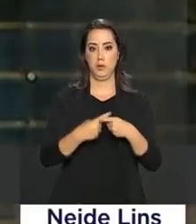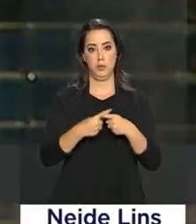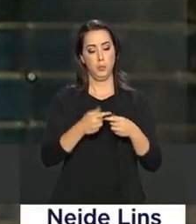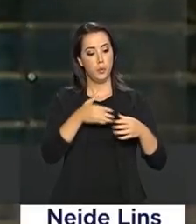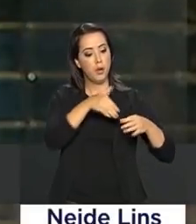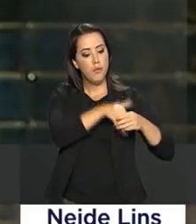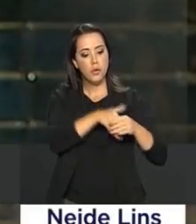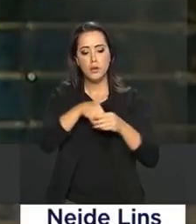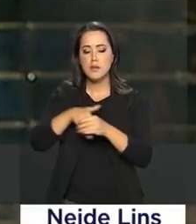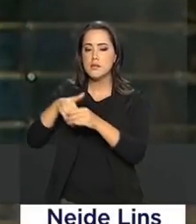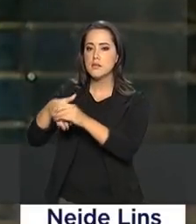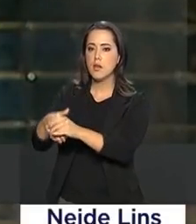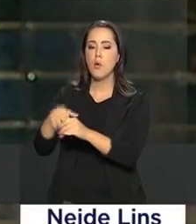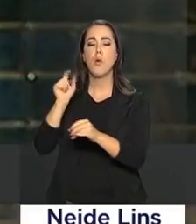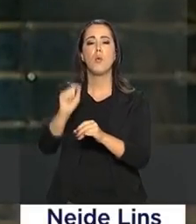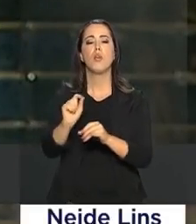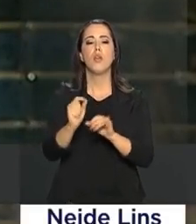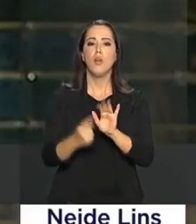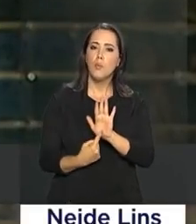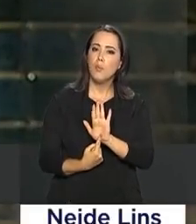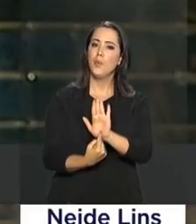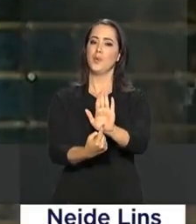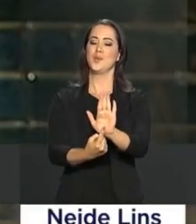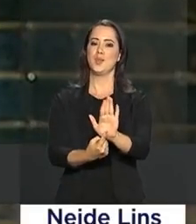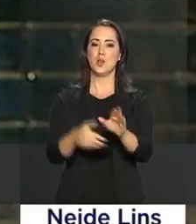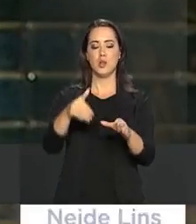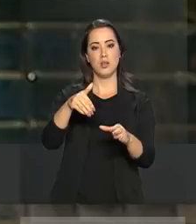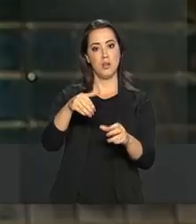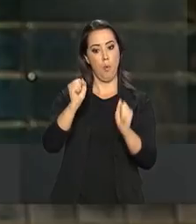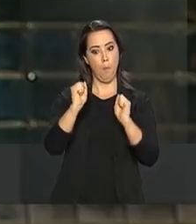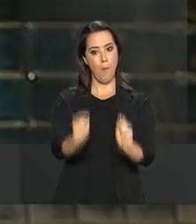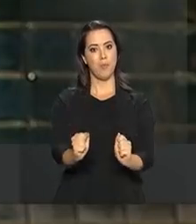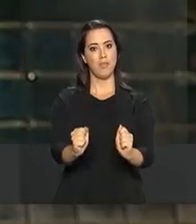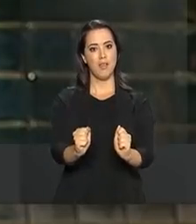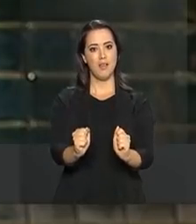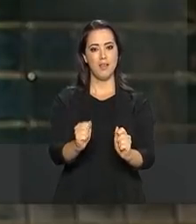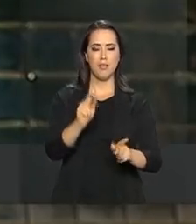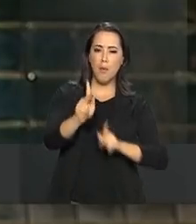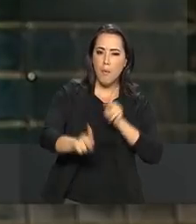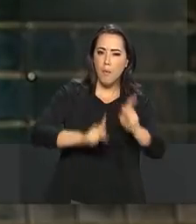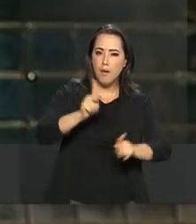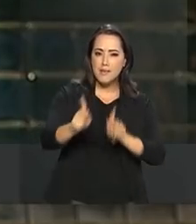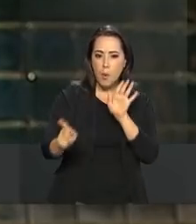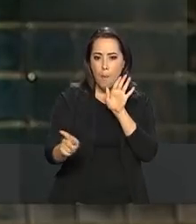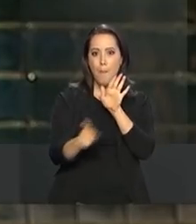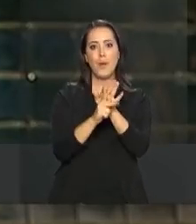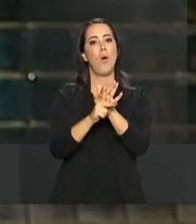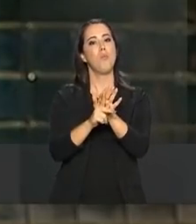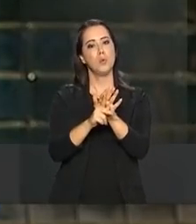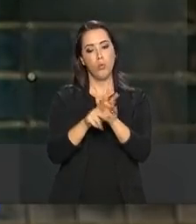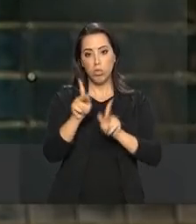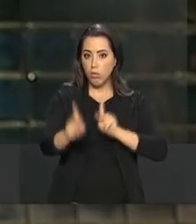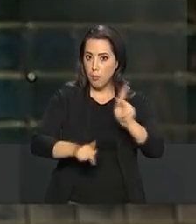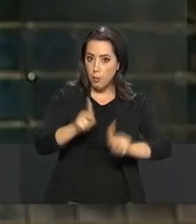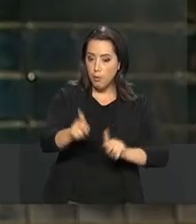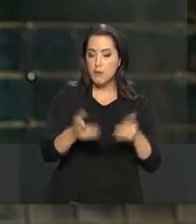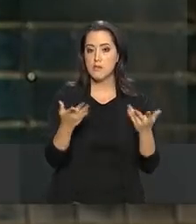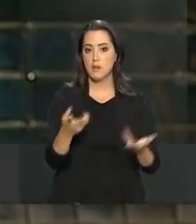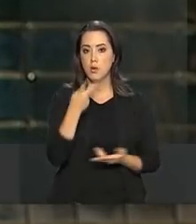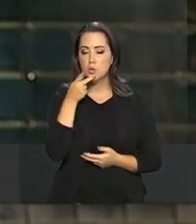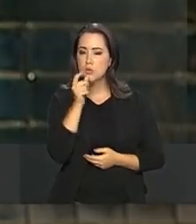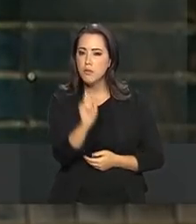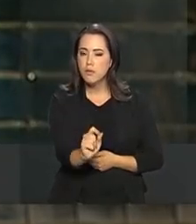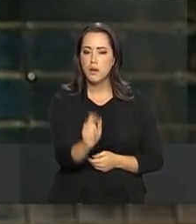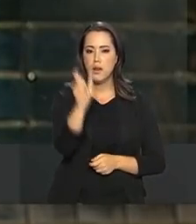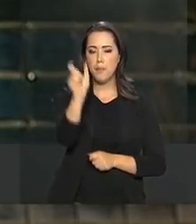eleições é o momento adequado para o povo exercitar um poder que é seu o poder de dizer quem é que vai